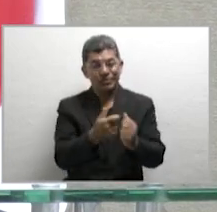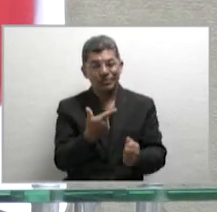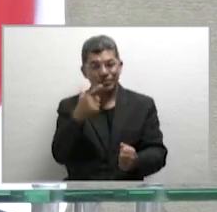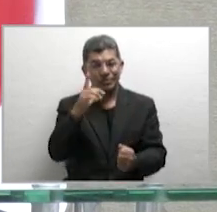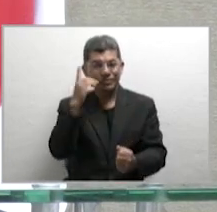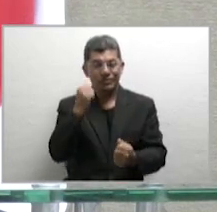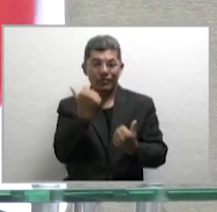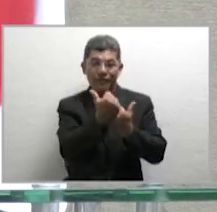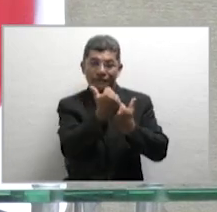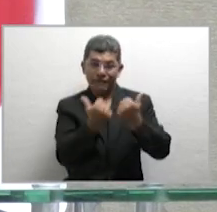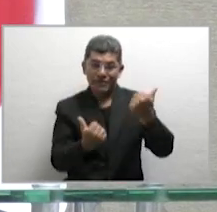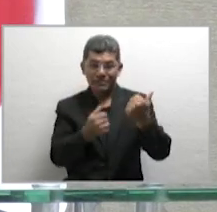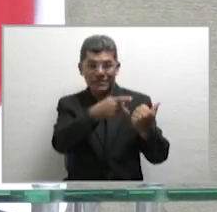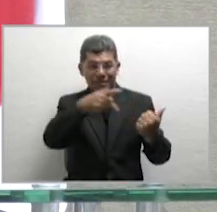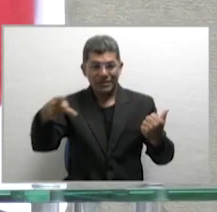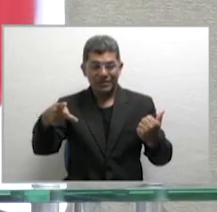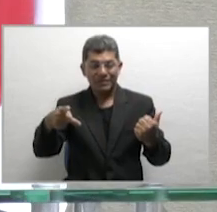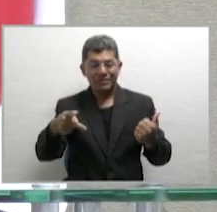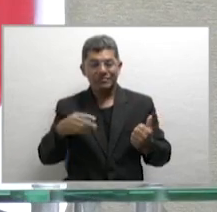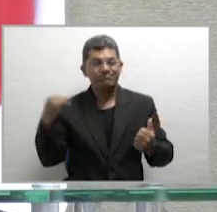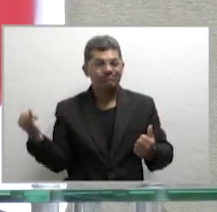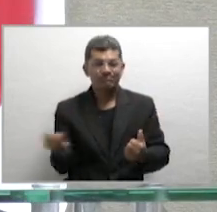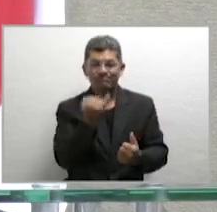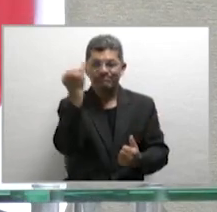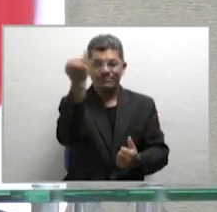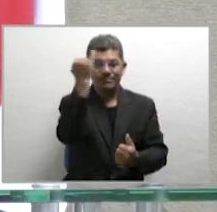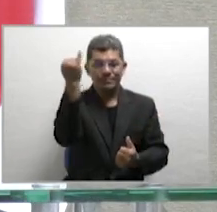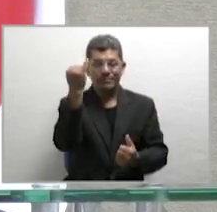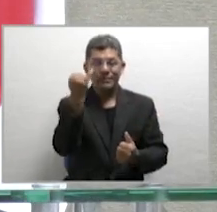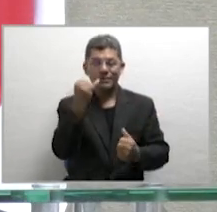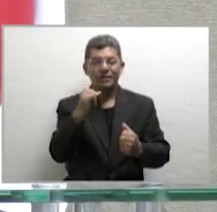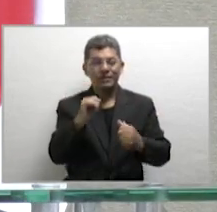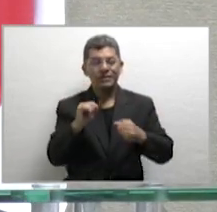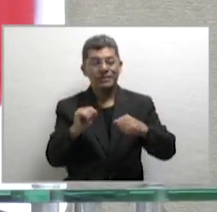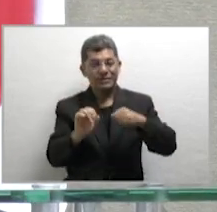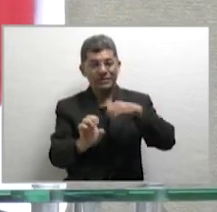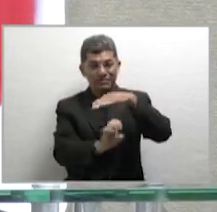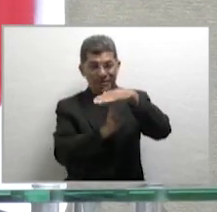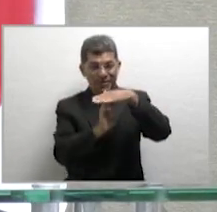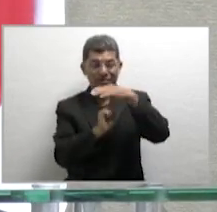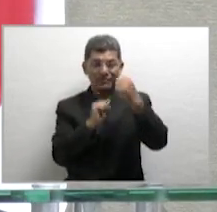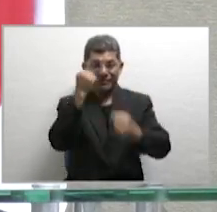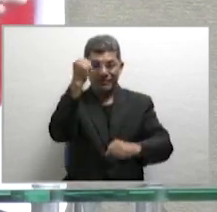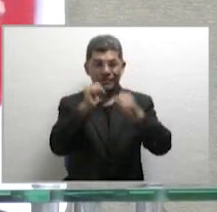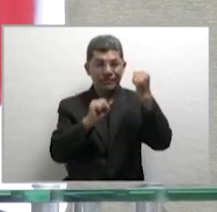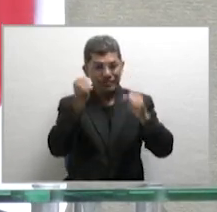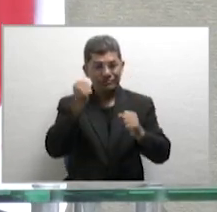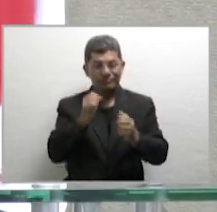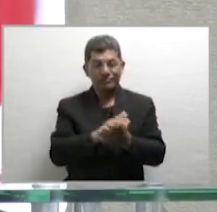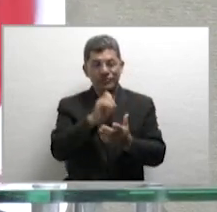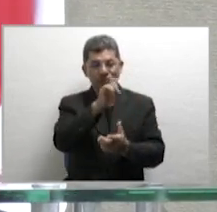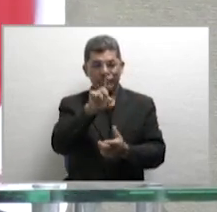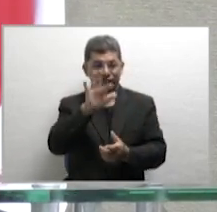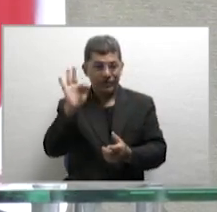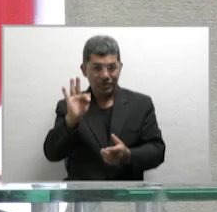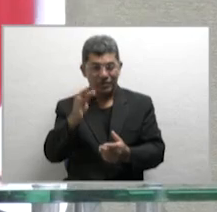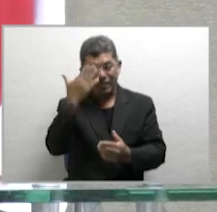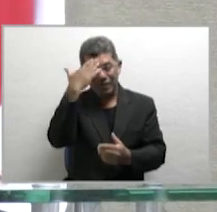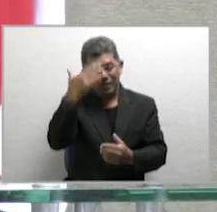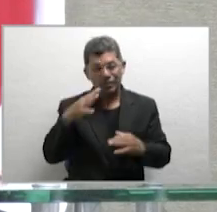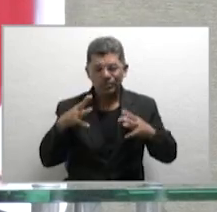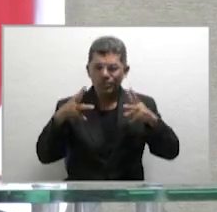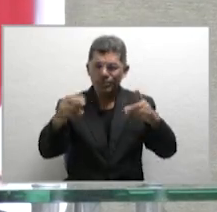deputados, vice-presidente da importante Comissão de Indústria, Comércio e Zona Franca. E agradecer a todos por